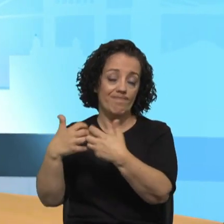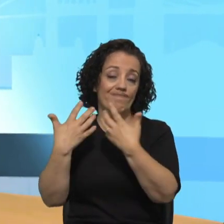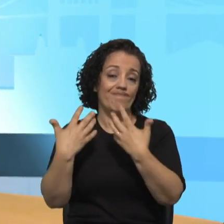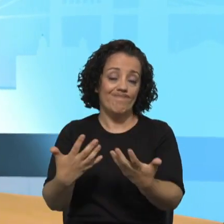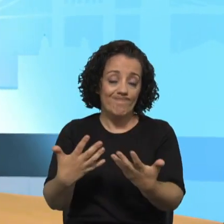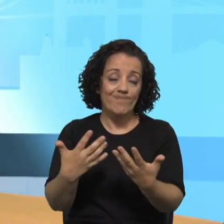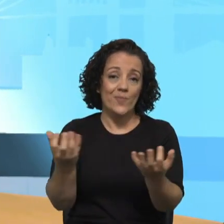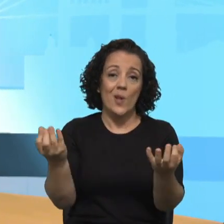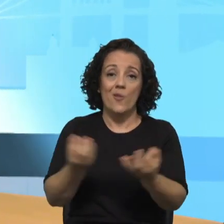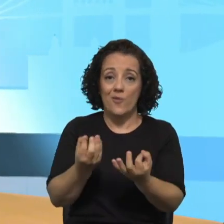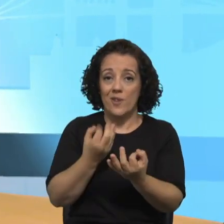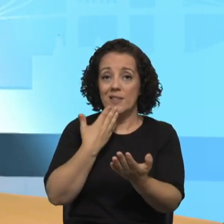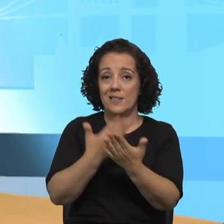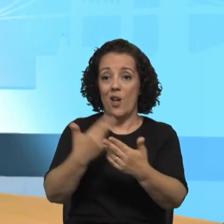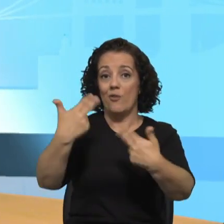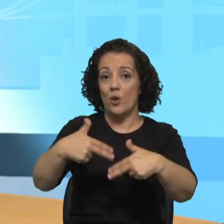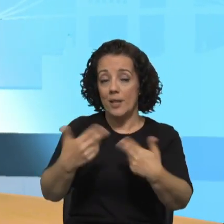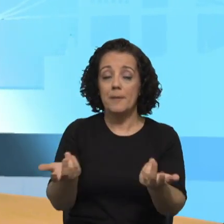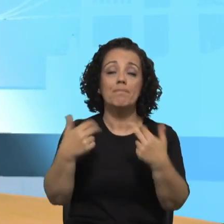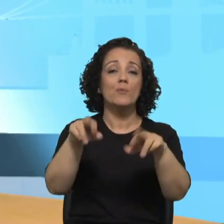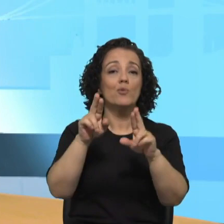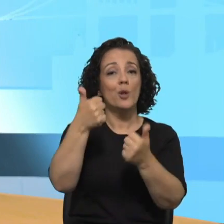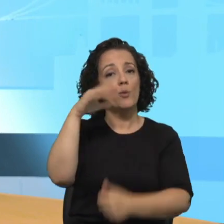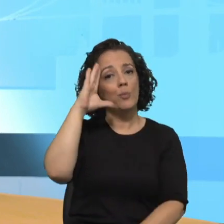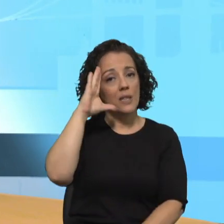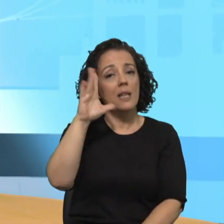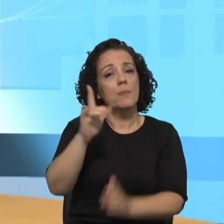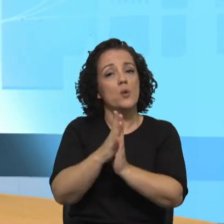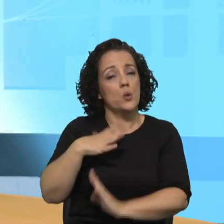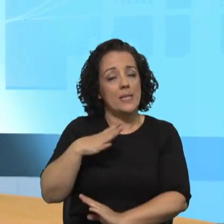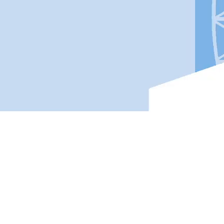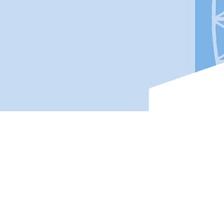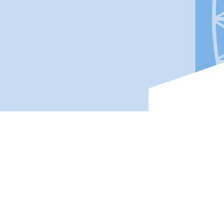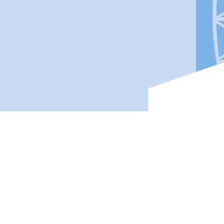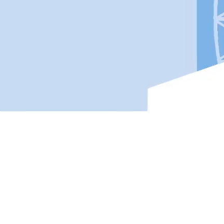chega de facto às suas fronteiras. Desejo-lhe uma ótima tarde e até amanhã, se os quiser.